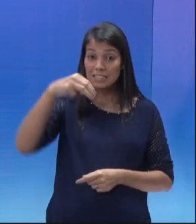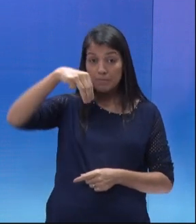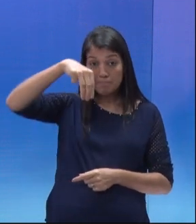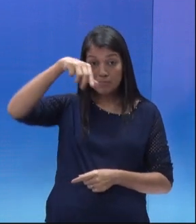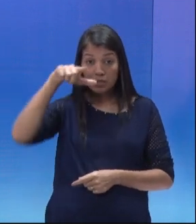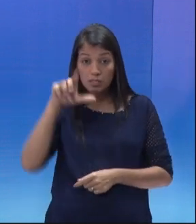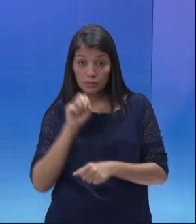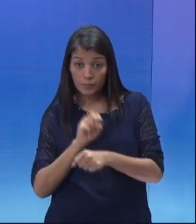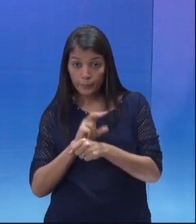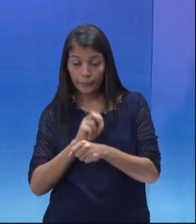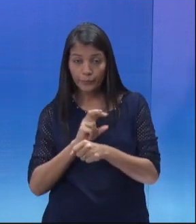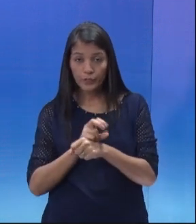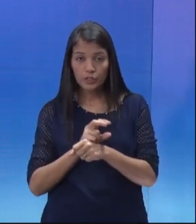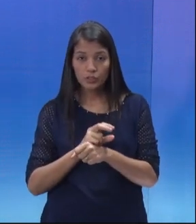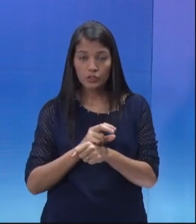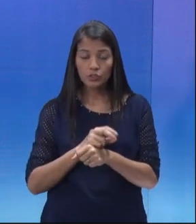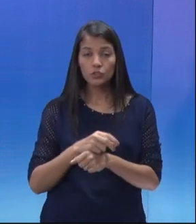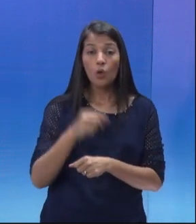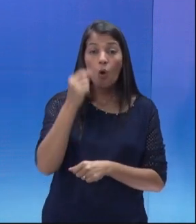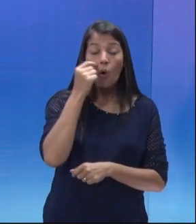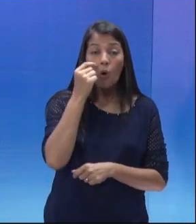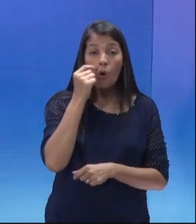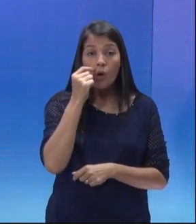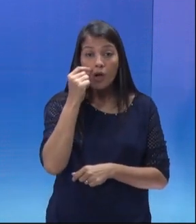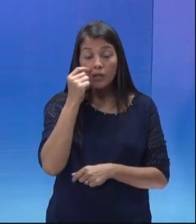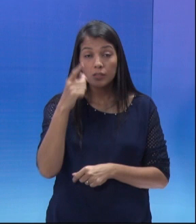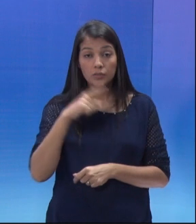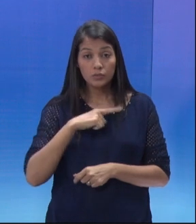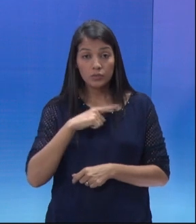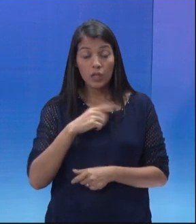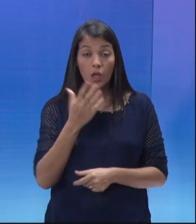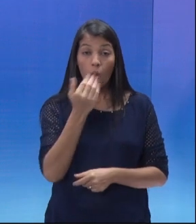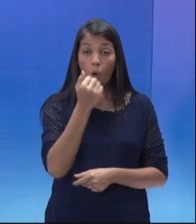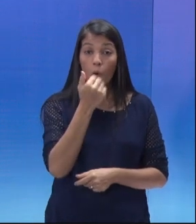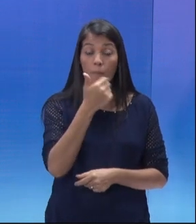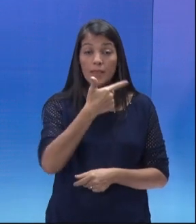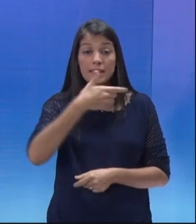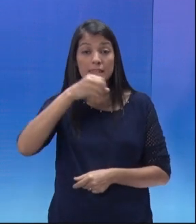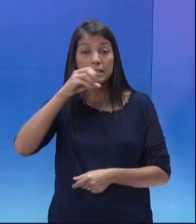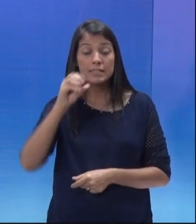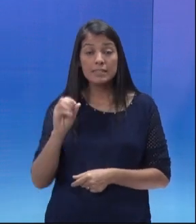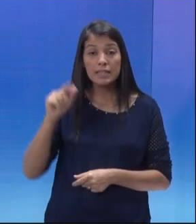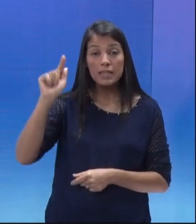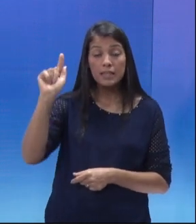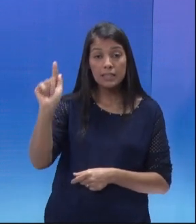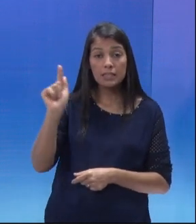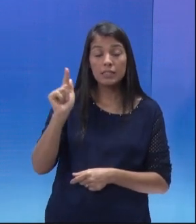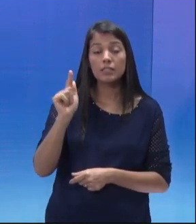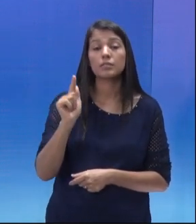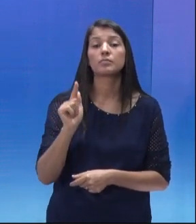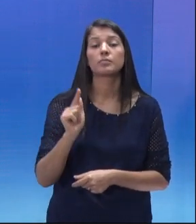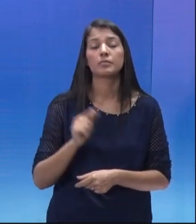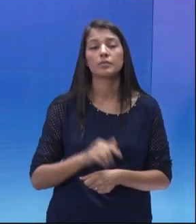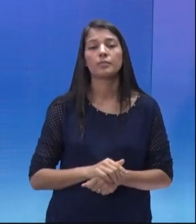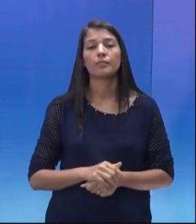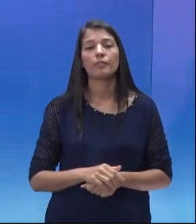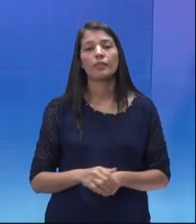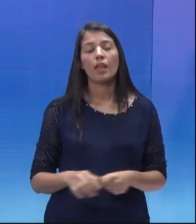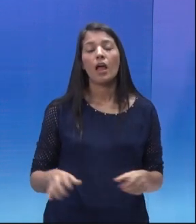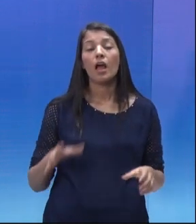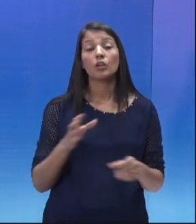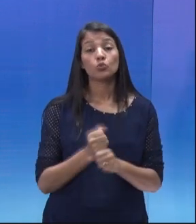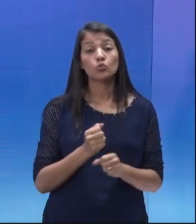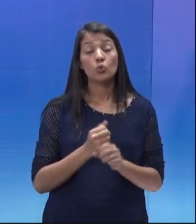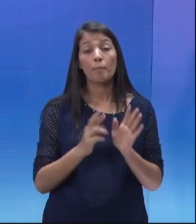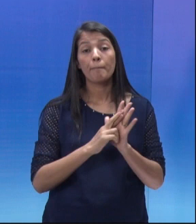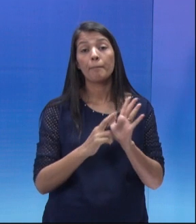pesticida. Porém, nossos ratos consumiram 100 gramas de ração. Resolvendo essa continha aí, essa regra de 3, nós vamos chegar